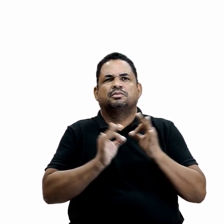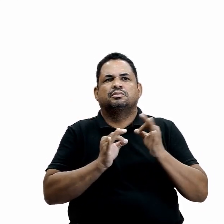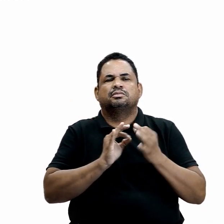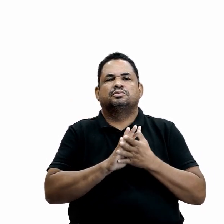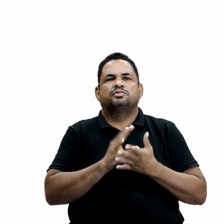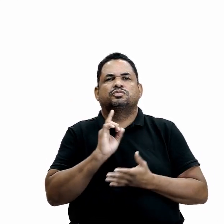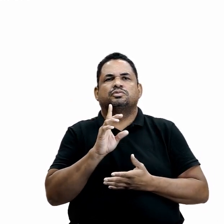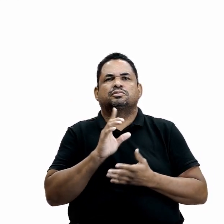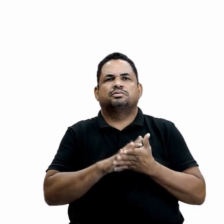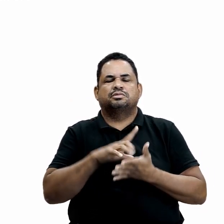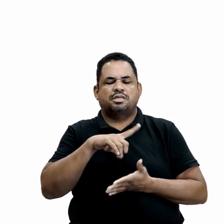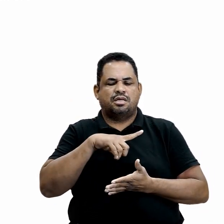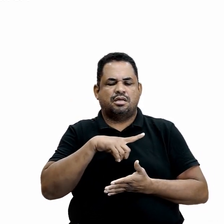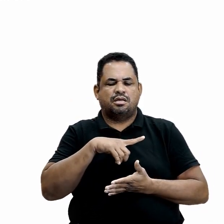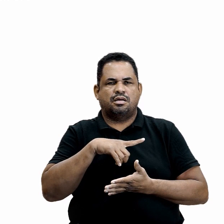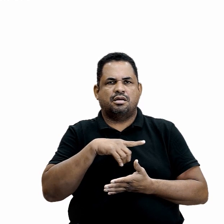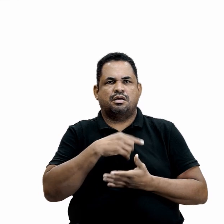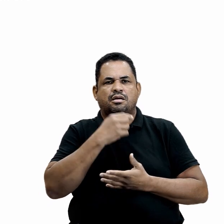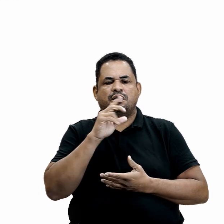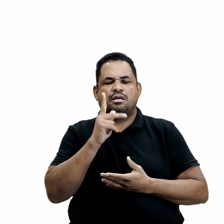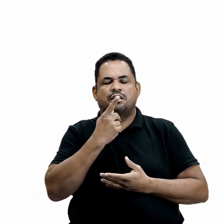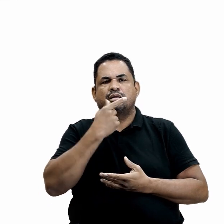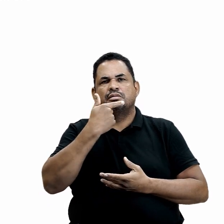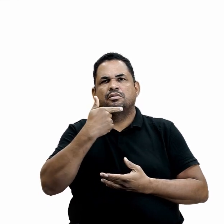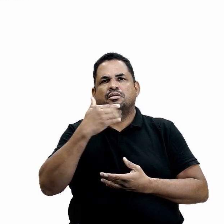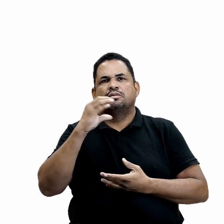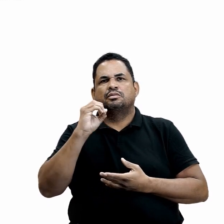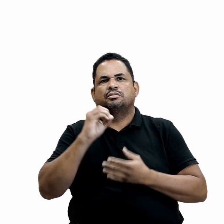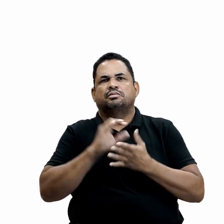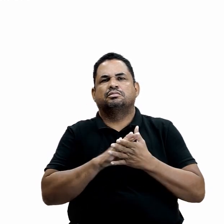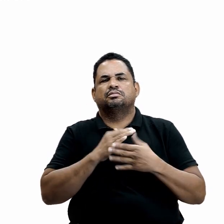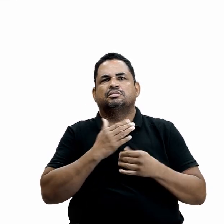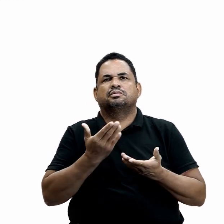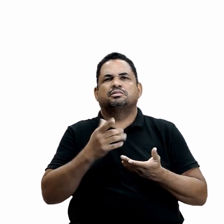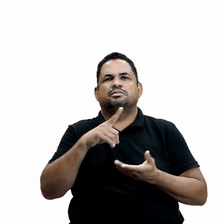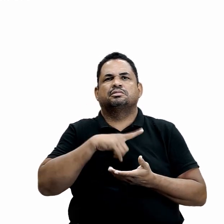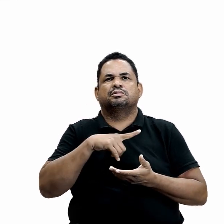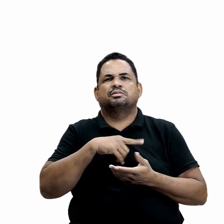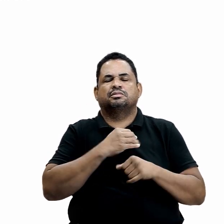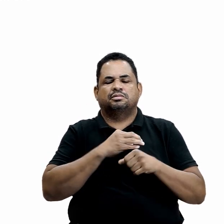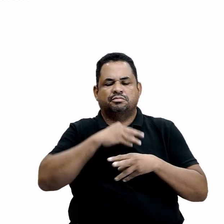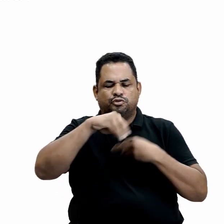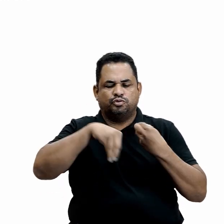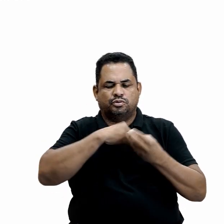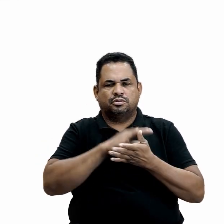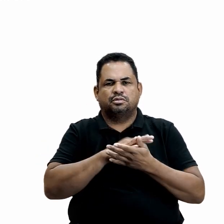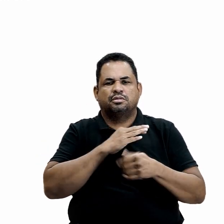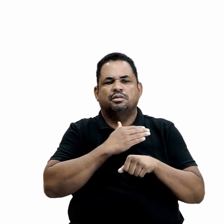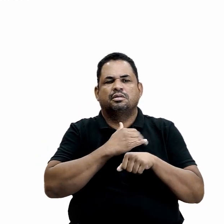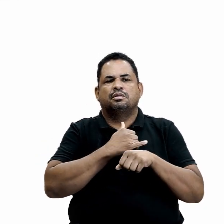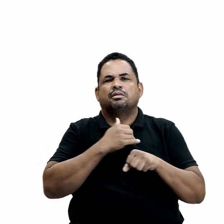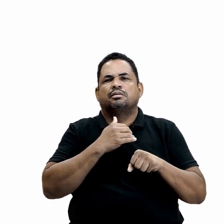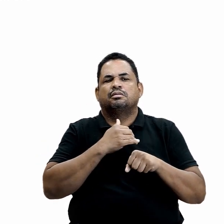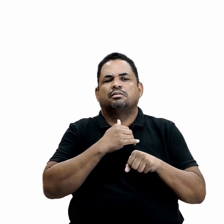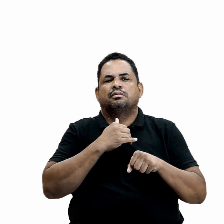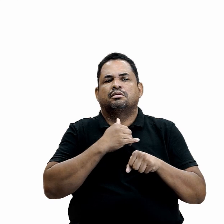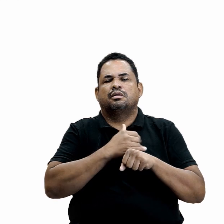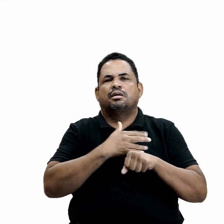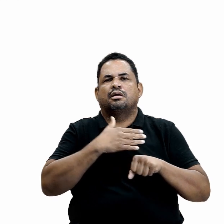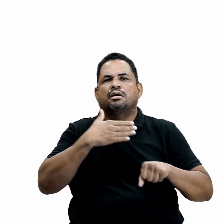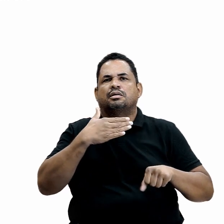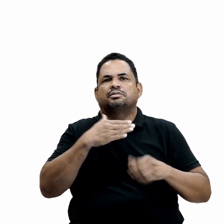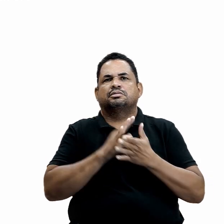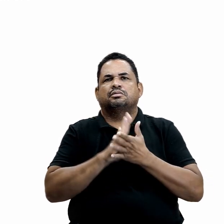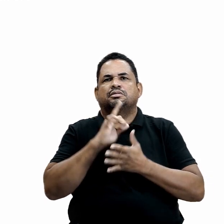formado apenas por água. E nesta água está dissolvido o ácido acético, que tem fórmula